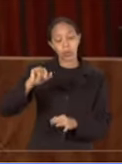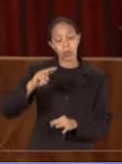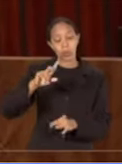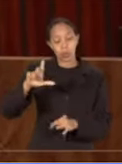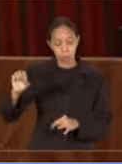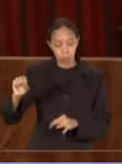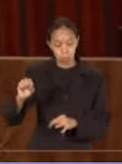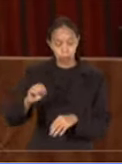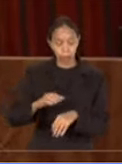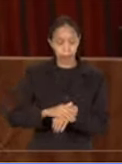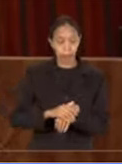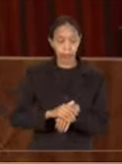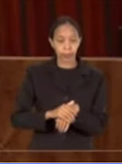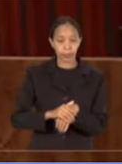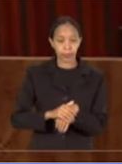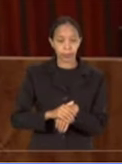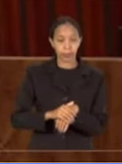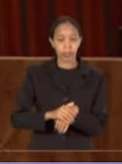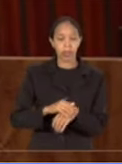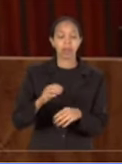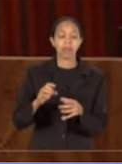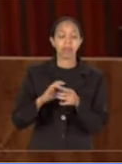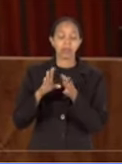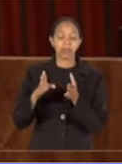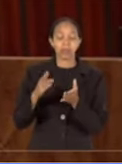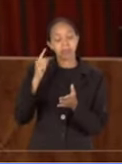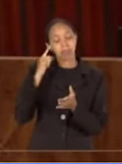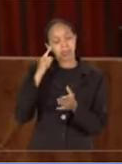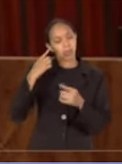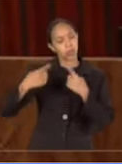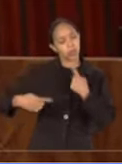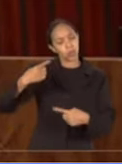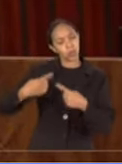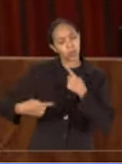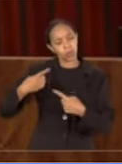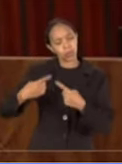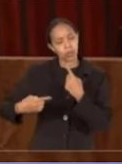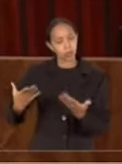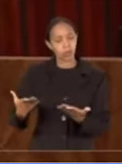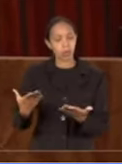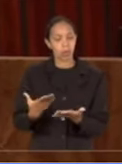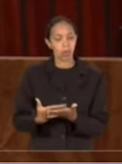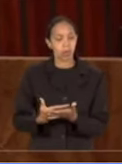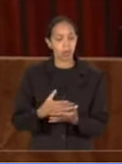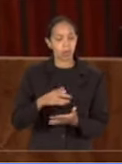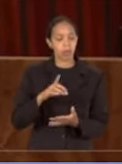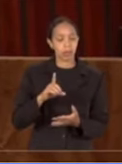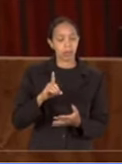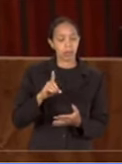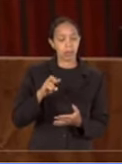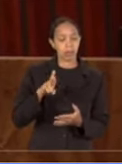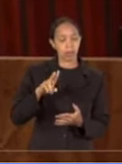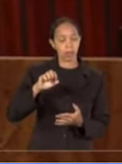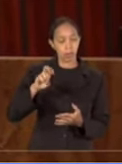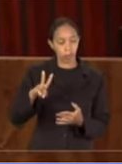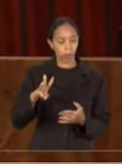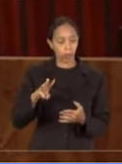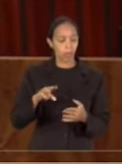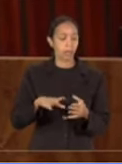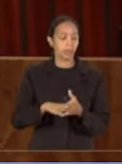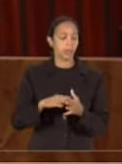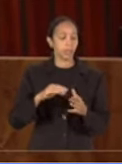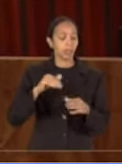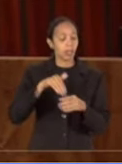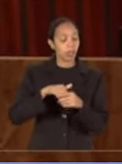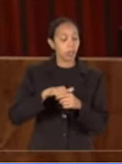Júnior: 1. Deixando de lado toda a discussão acerca dos efeitos do downgrade eleitoral ou da influência ou não dos